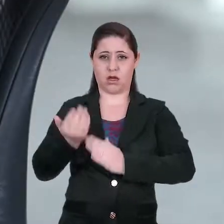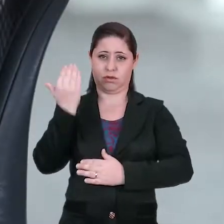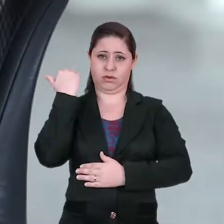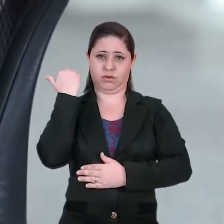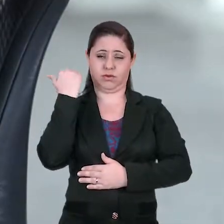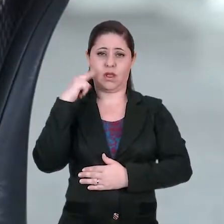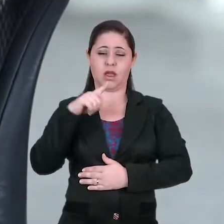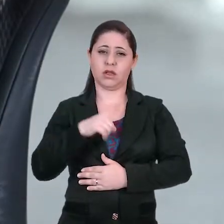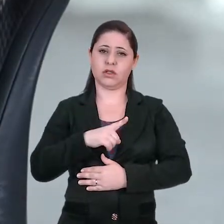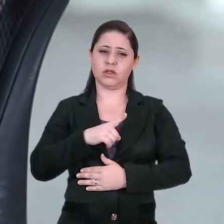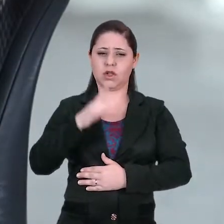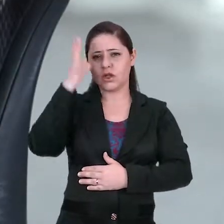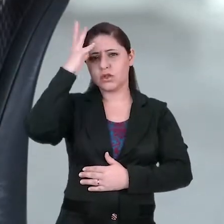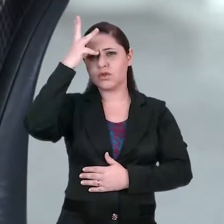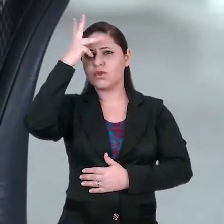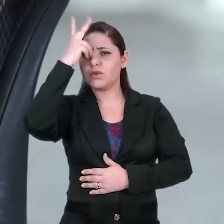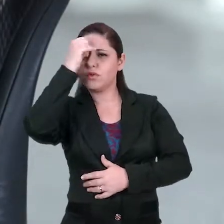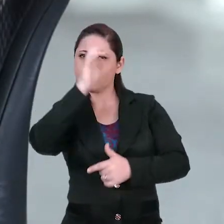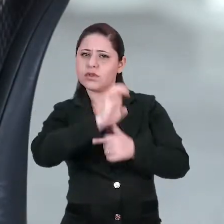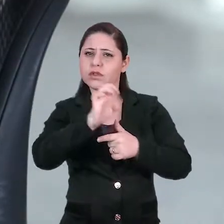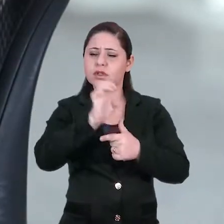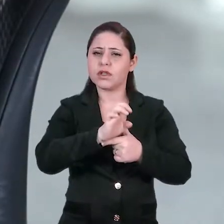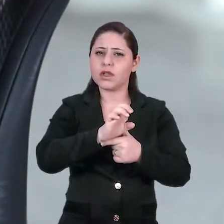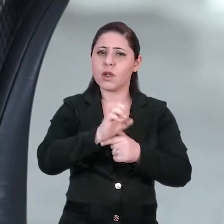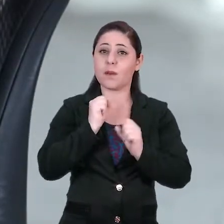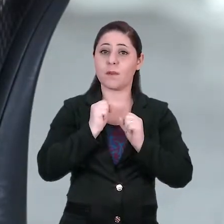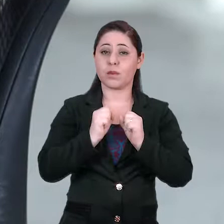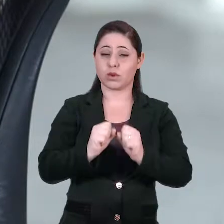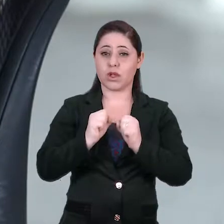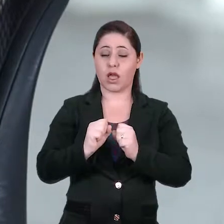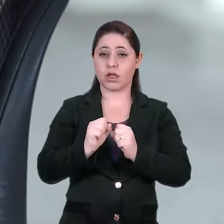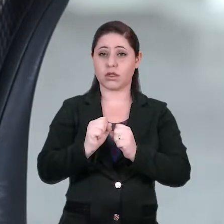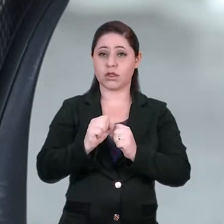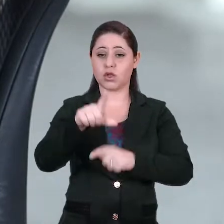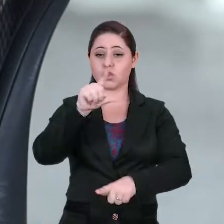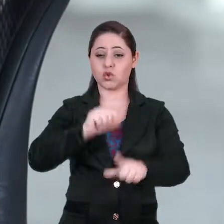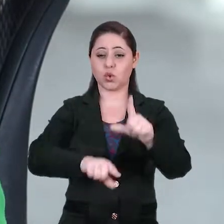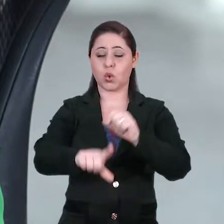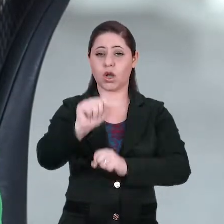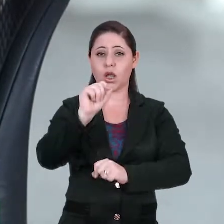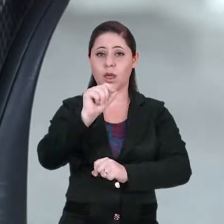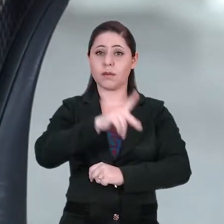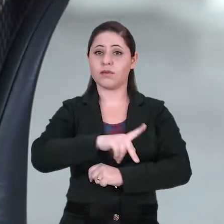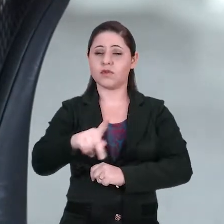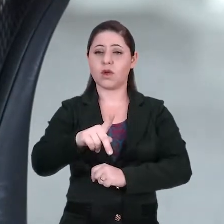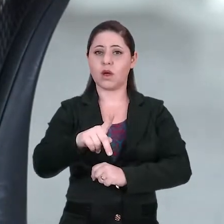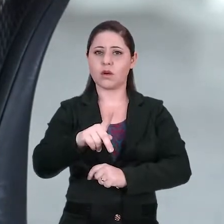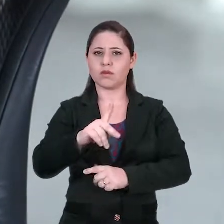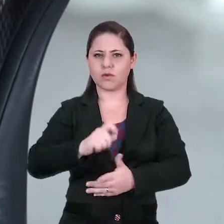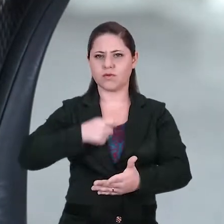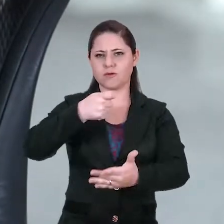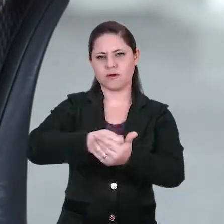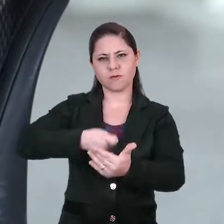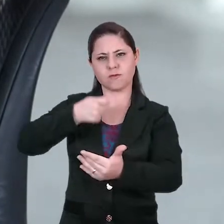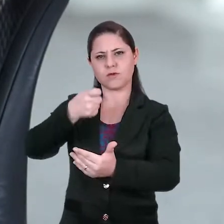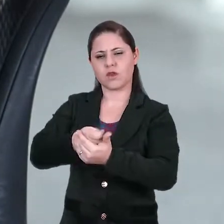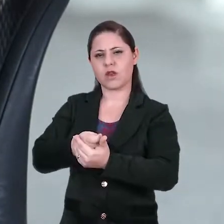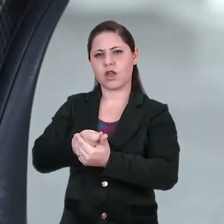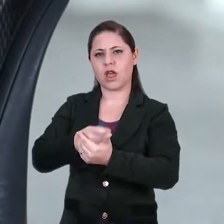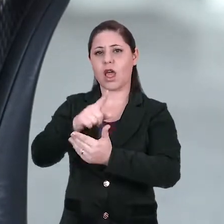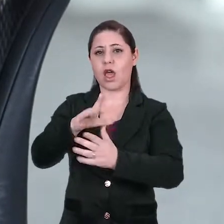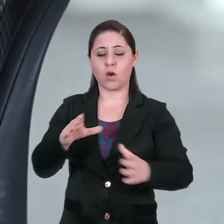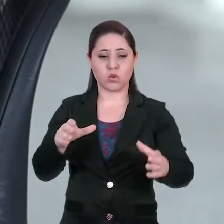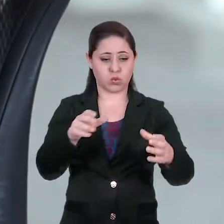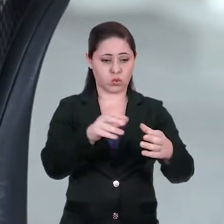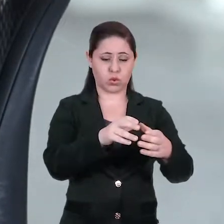nós tínhamos decidido nos estados que quem pudesse eleger professores, que elegesse para a gente forçar isso. E foi uma bancada